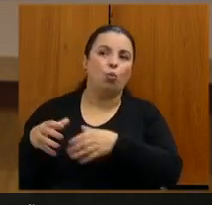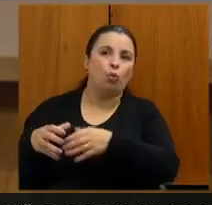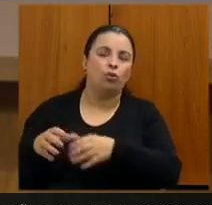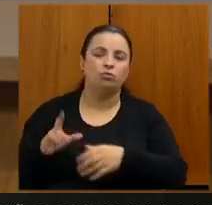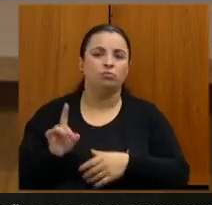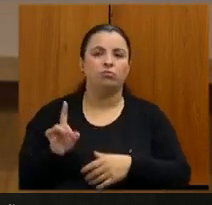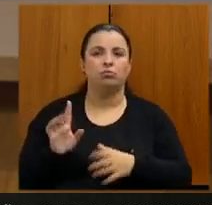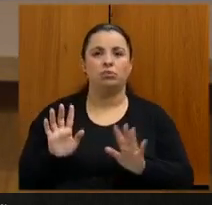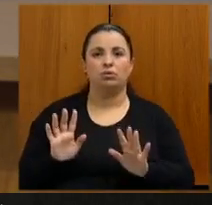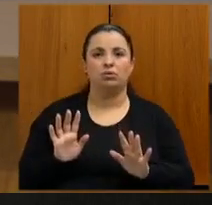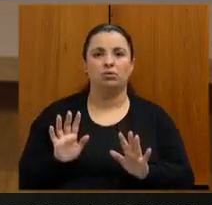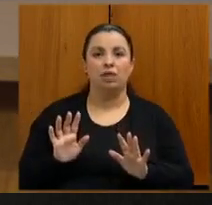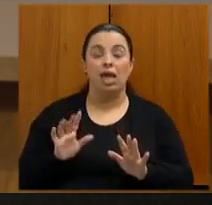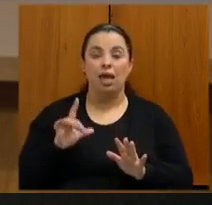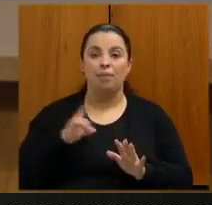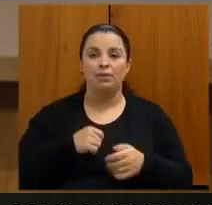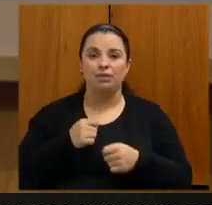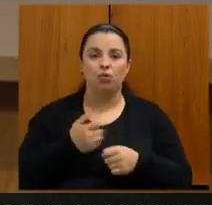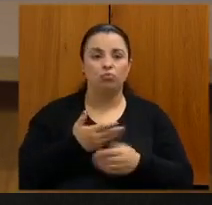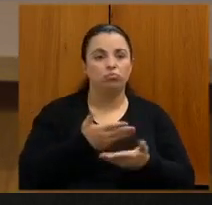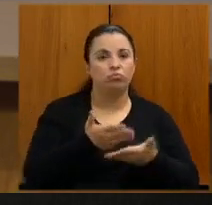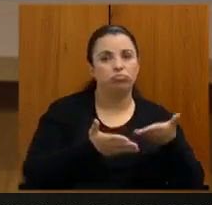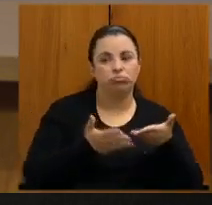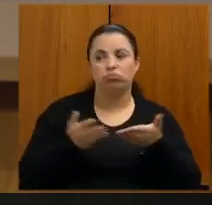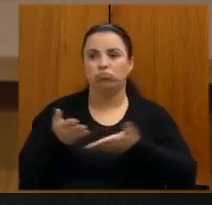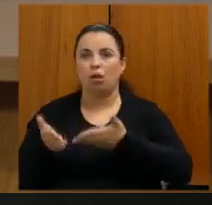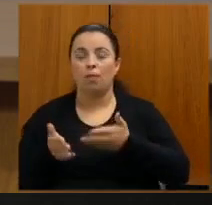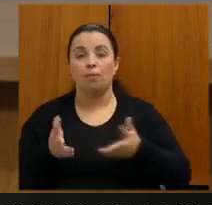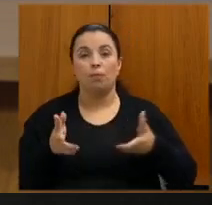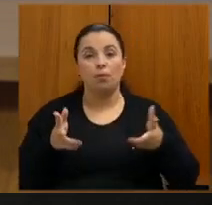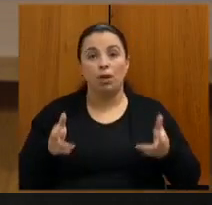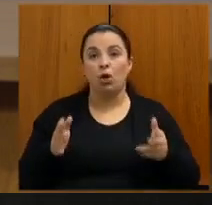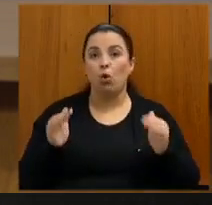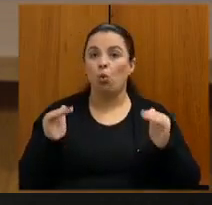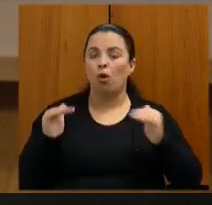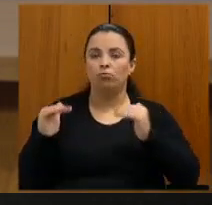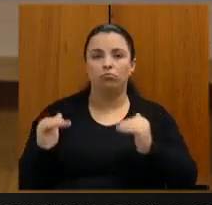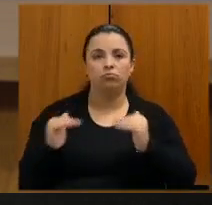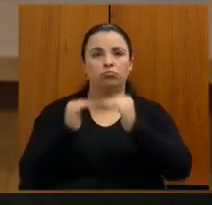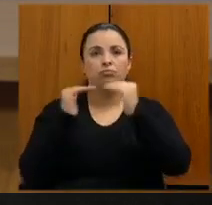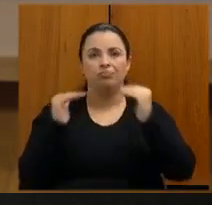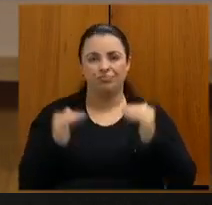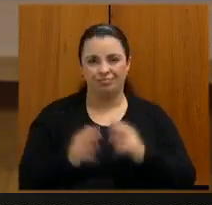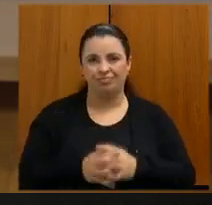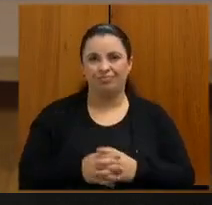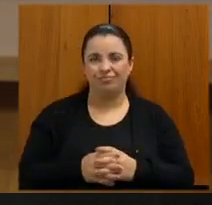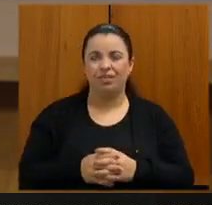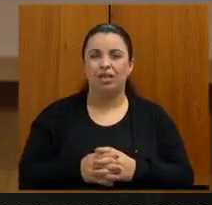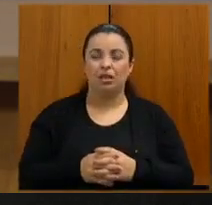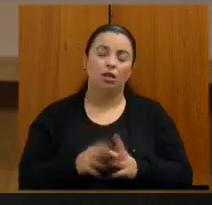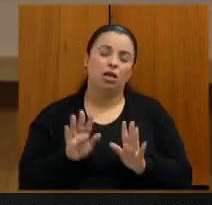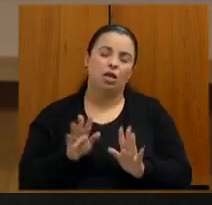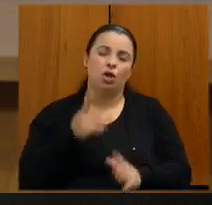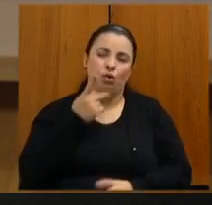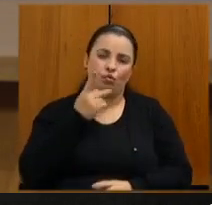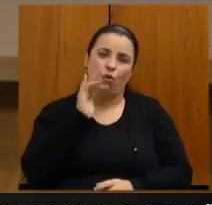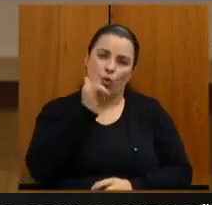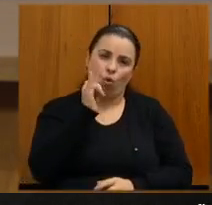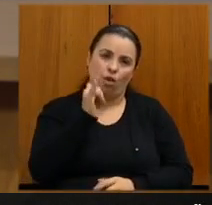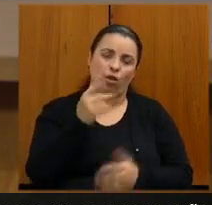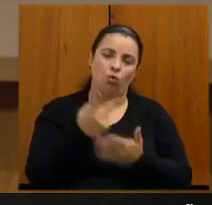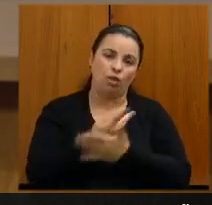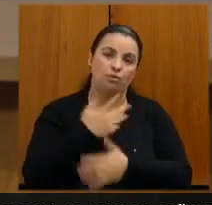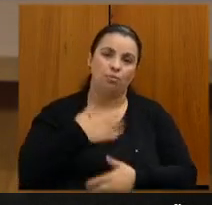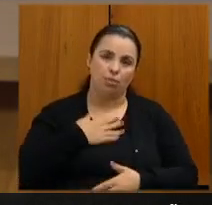e faz um tratamento igual para todos e aí eu faço um destaque aqui é muito pessoal um relato meu Deputado quando